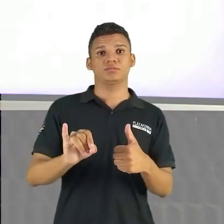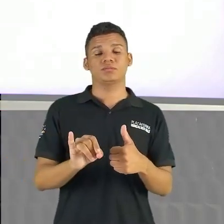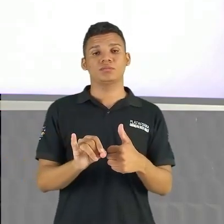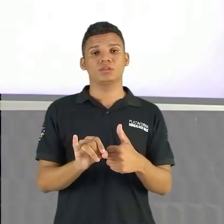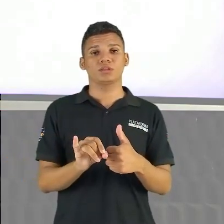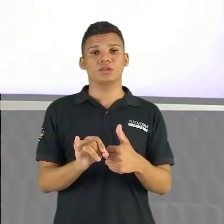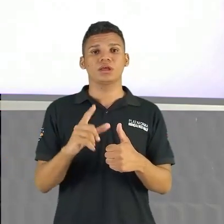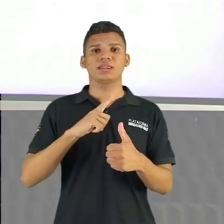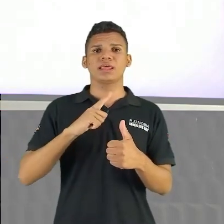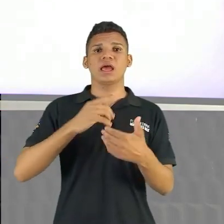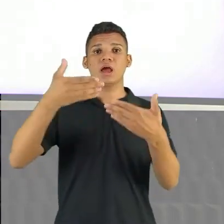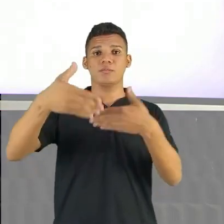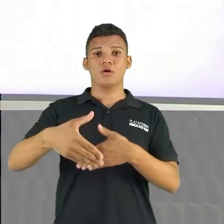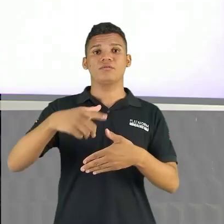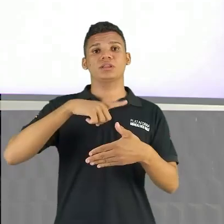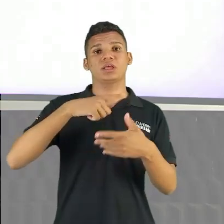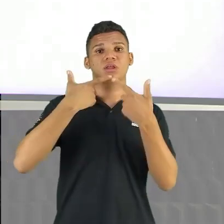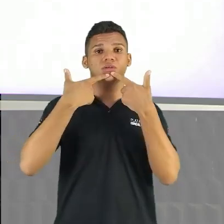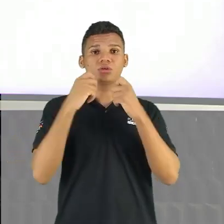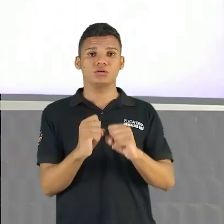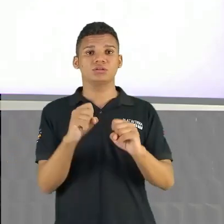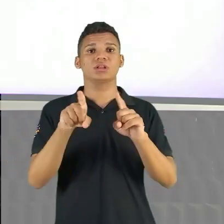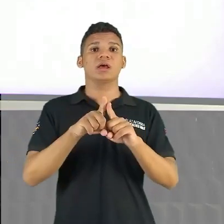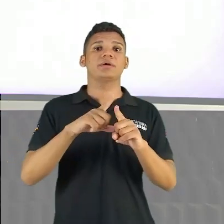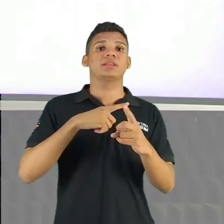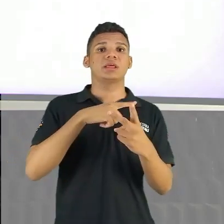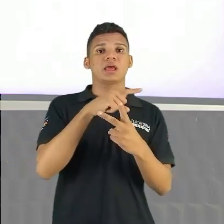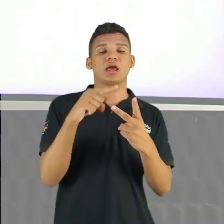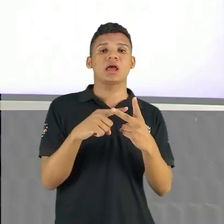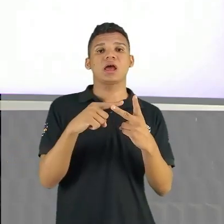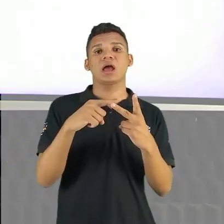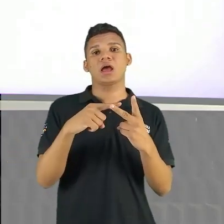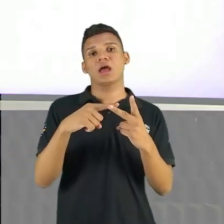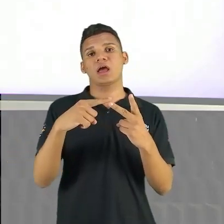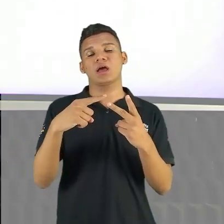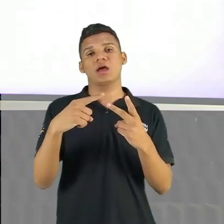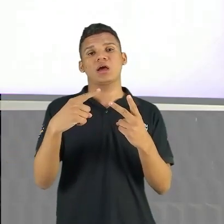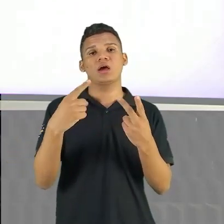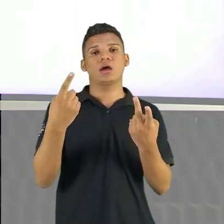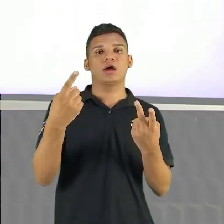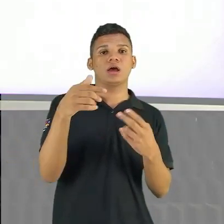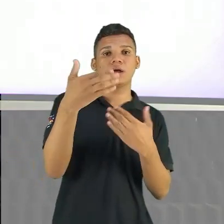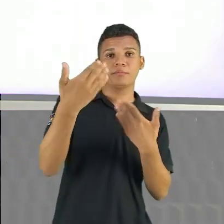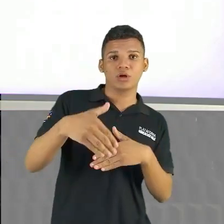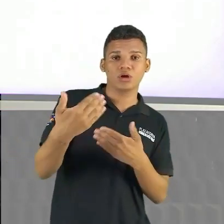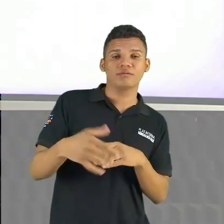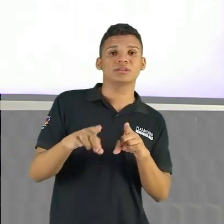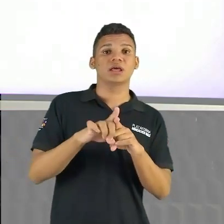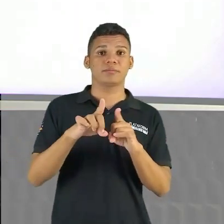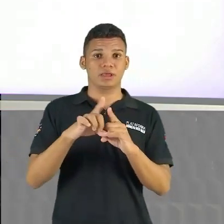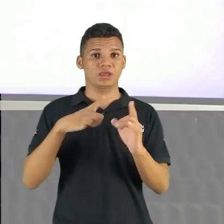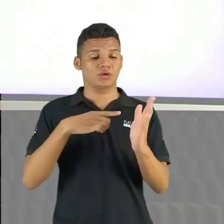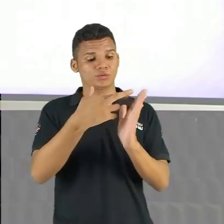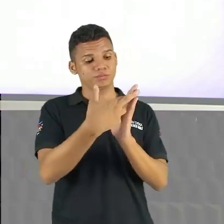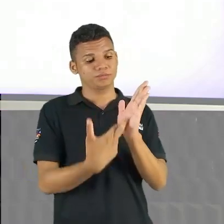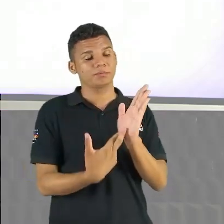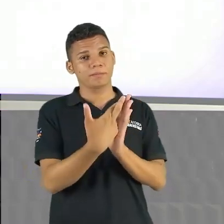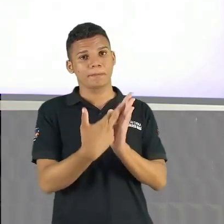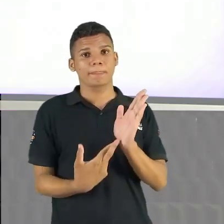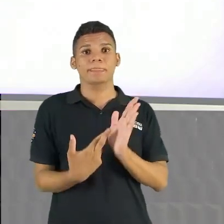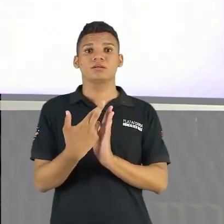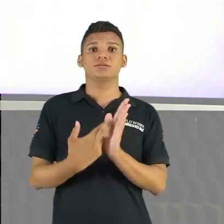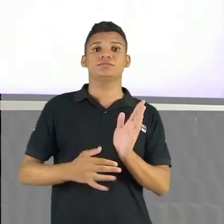que há a prova de linguagens e a prova de humanas a prova de redação também se encontra para que o